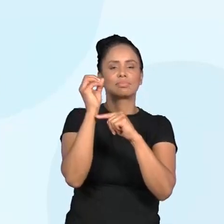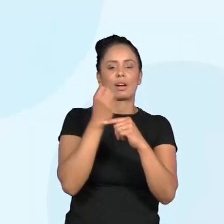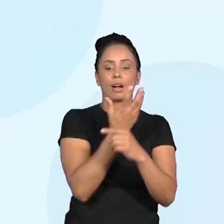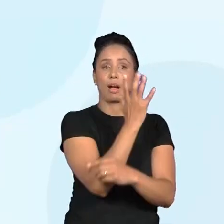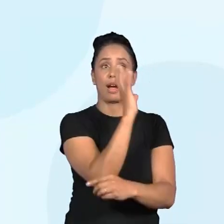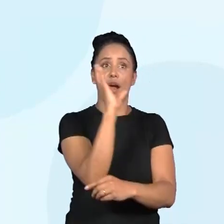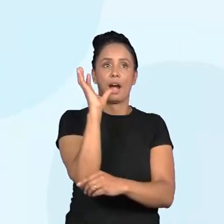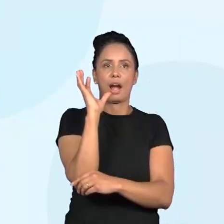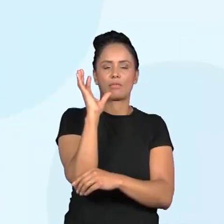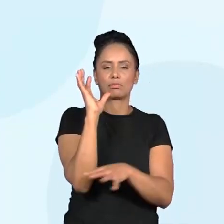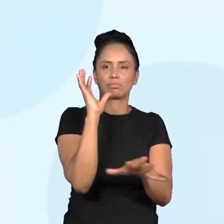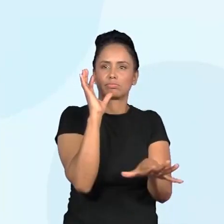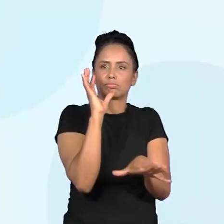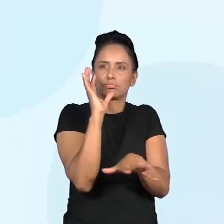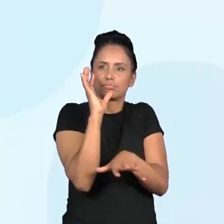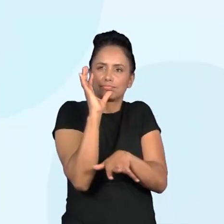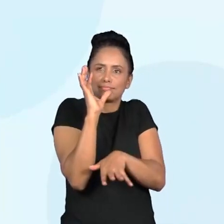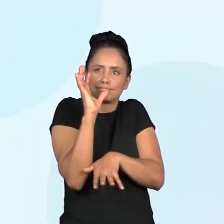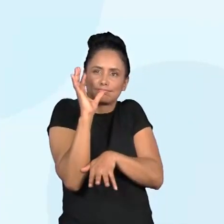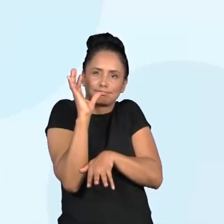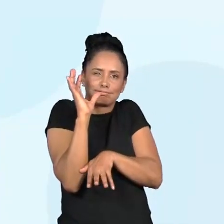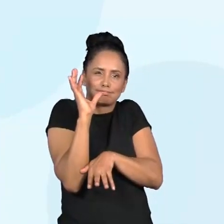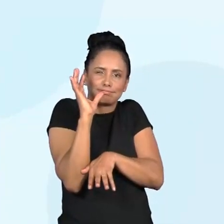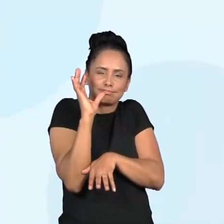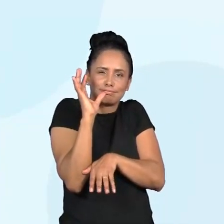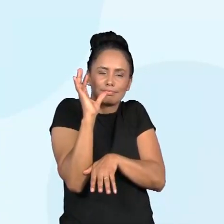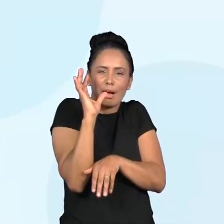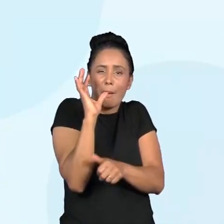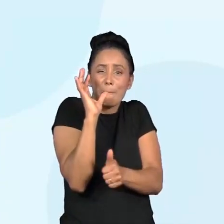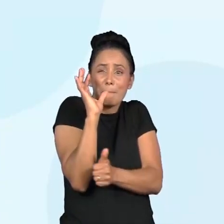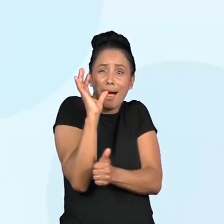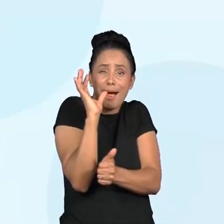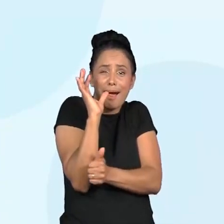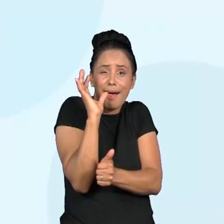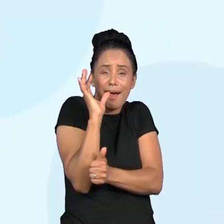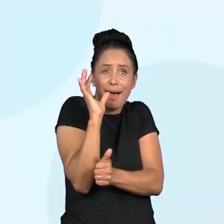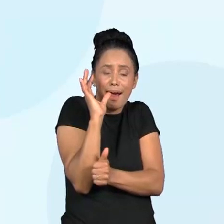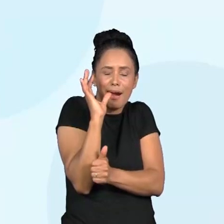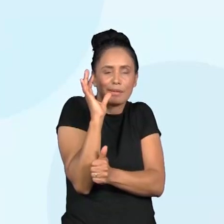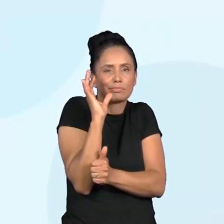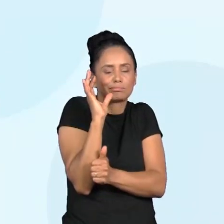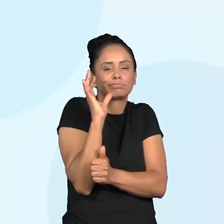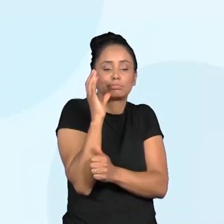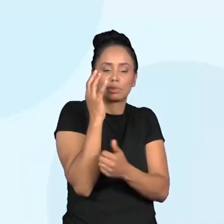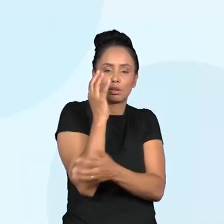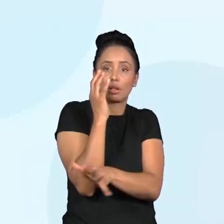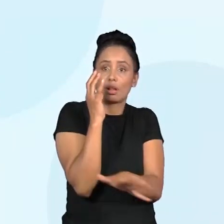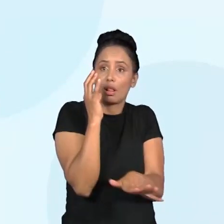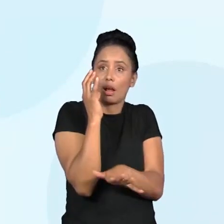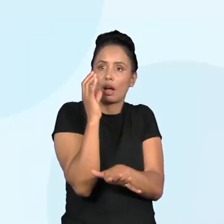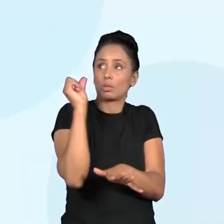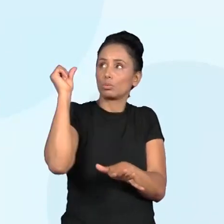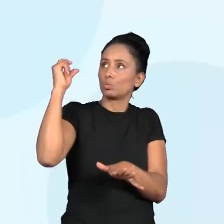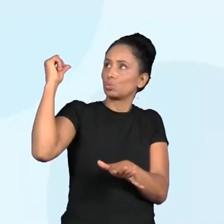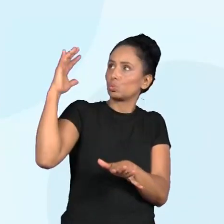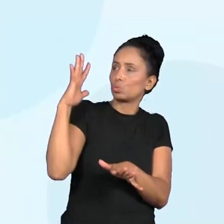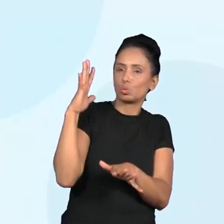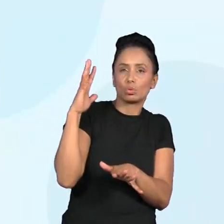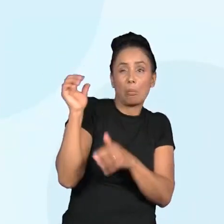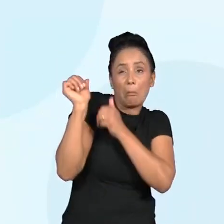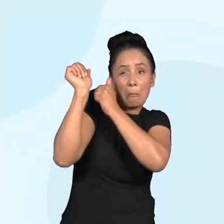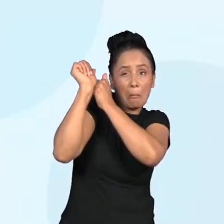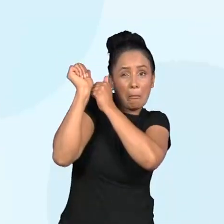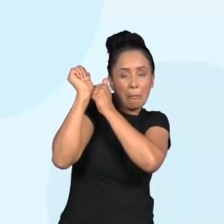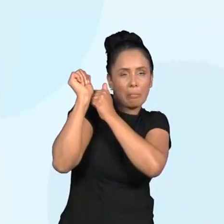Ela ficaria apenas aqui por debaixo da árvore, já que a luz está sobre a árvore. E aqui à